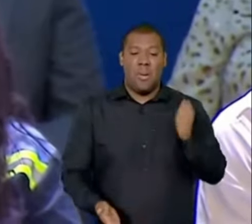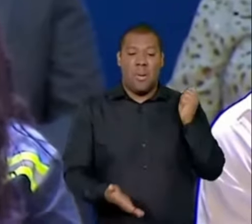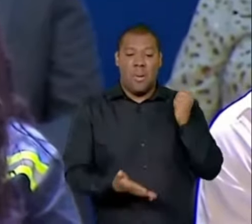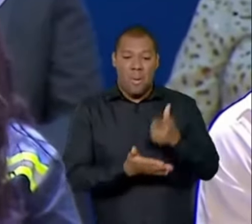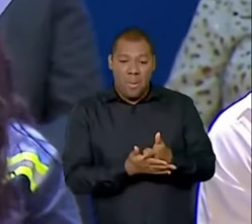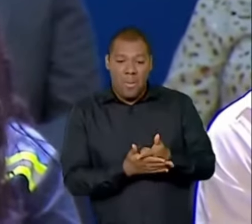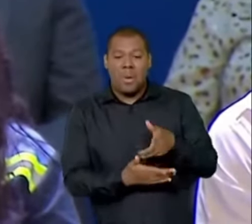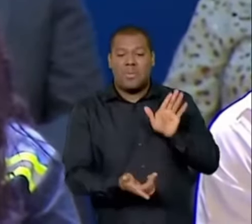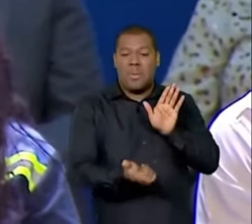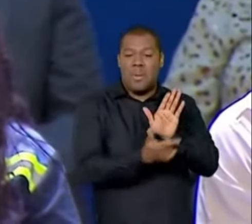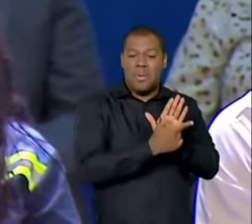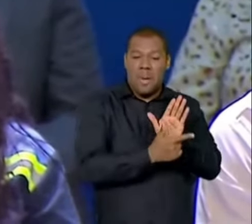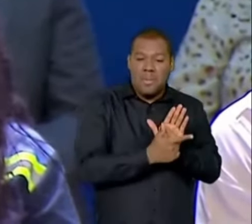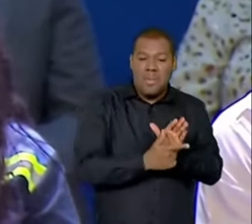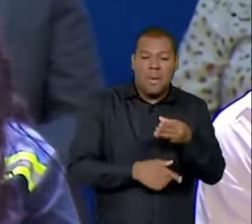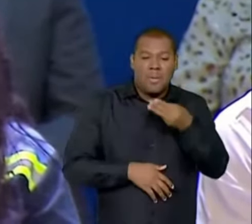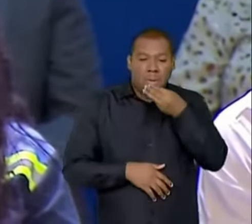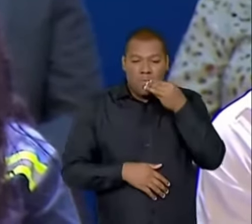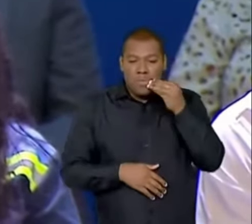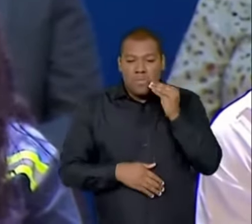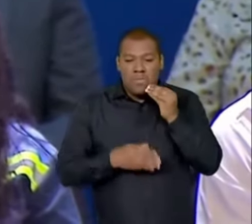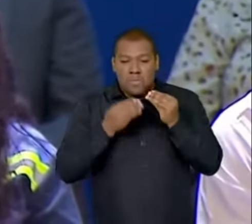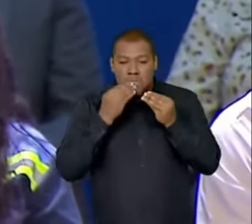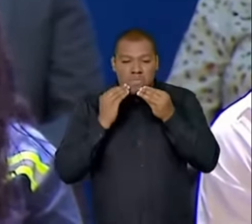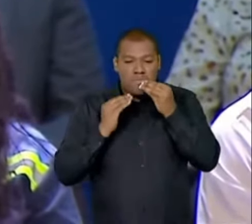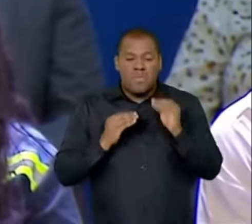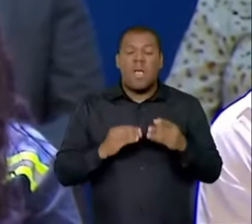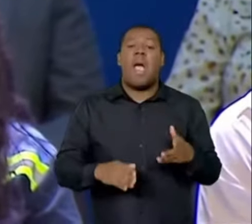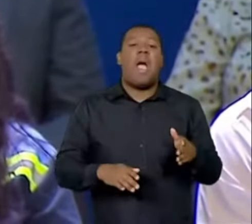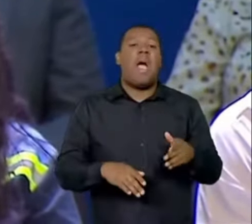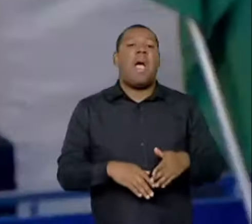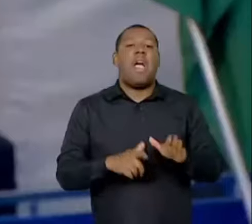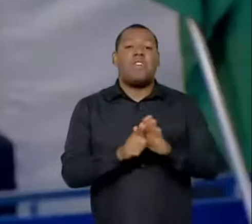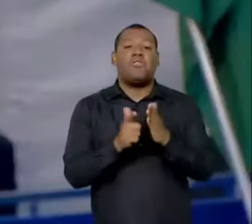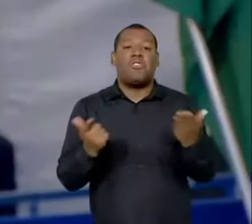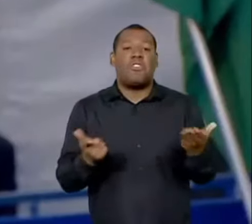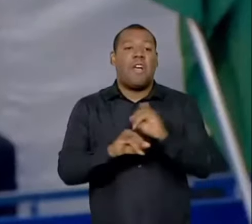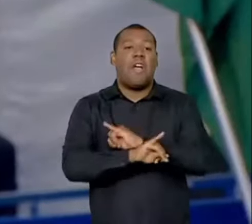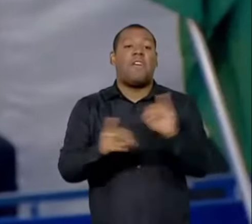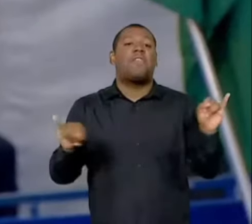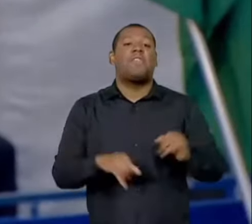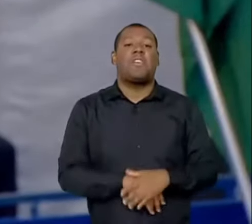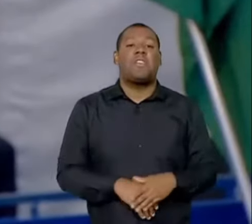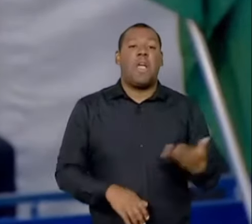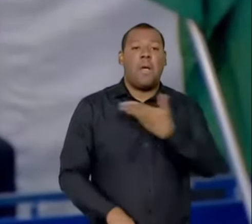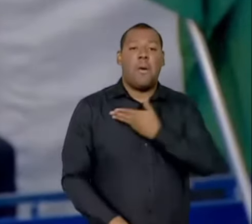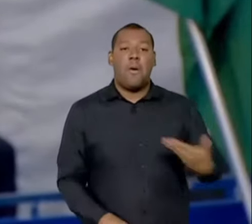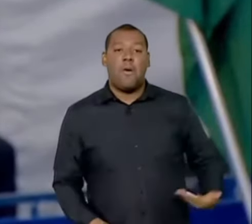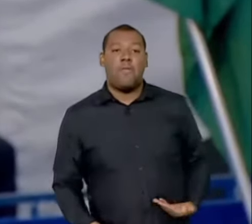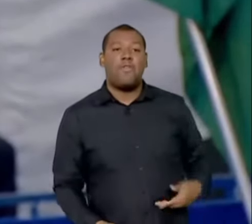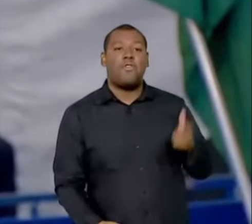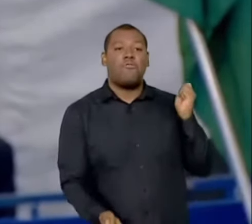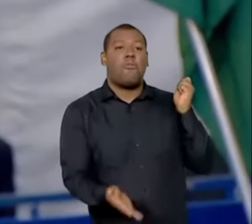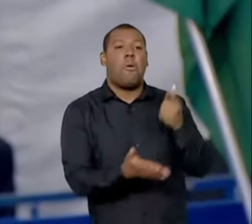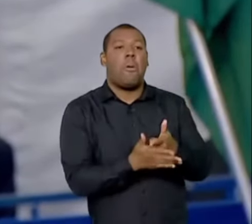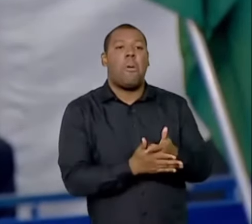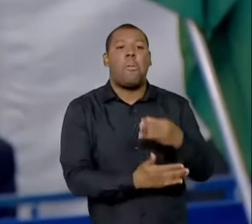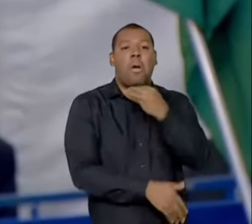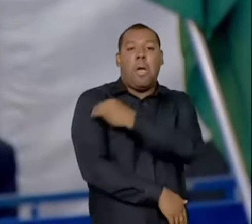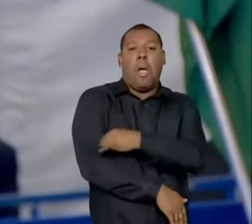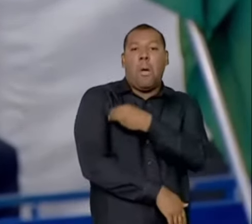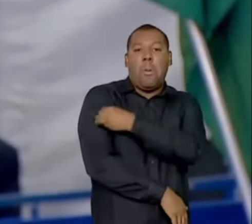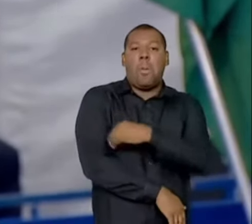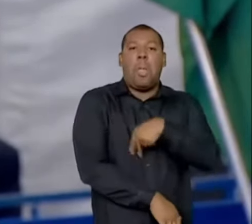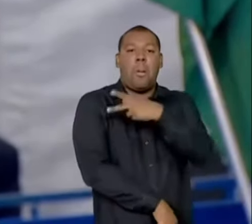guardanapo, a imprensa dizia, o governo está comprando linho de algodão